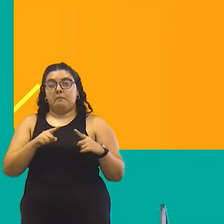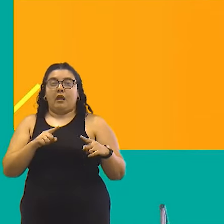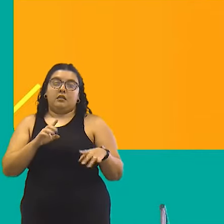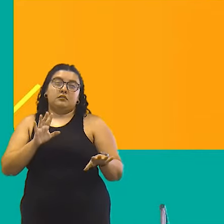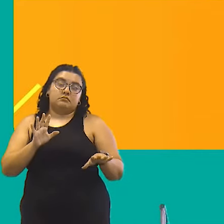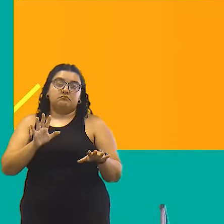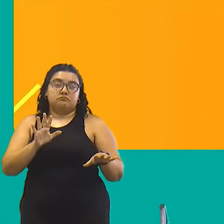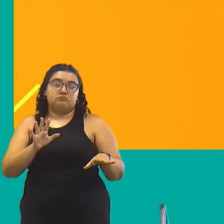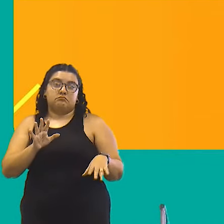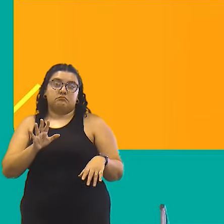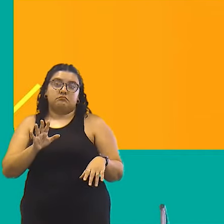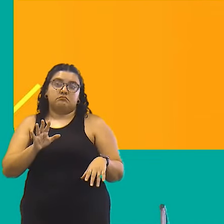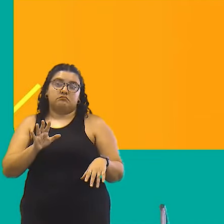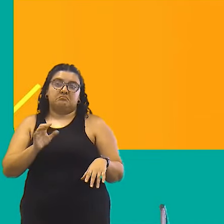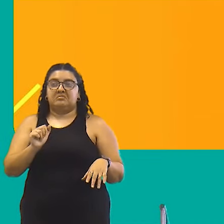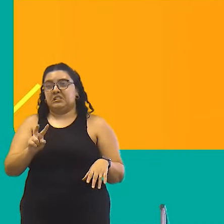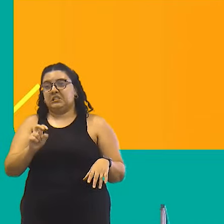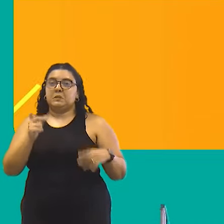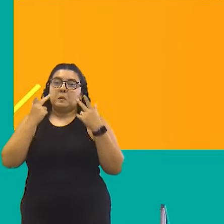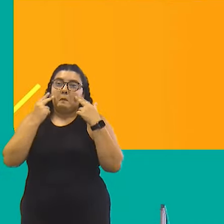mesmo, as lâmpadas comuns.